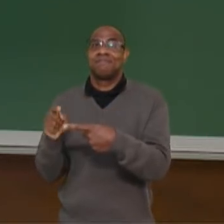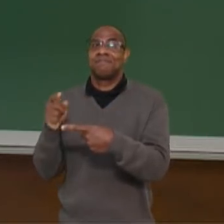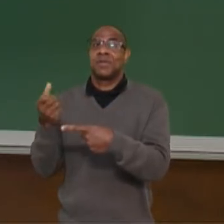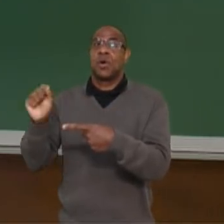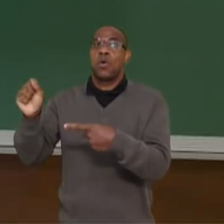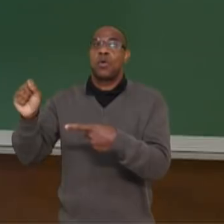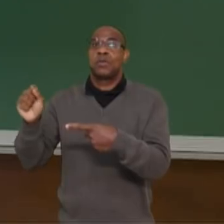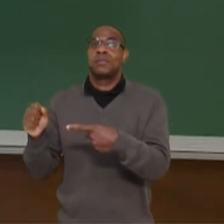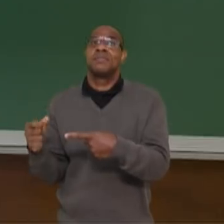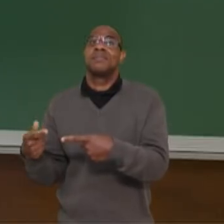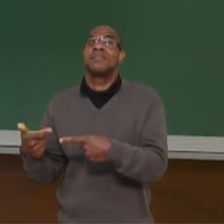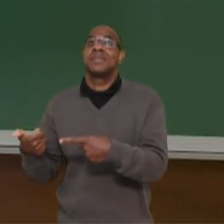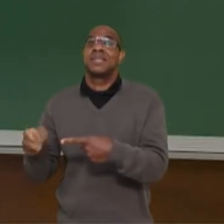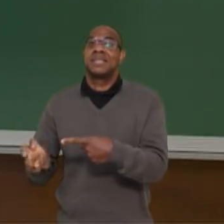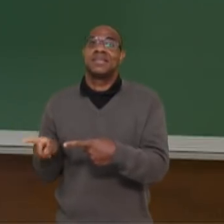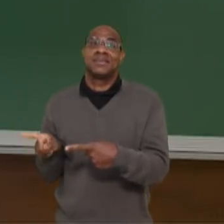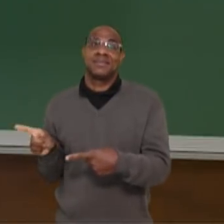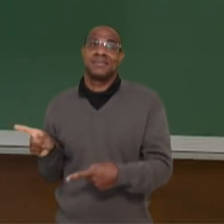Tá bom?